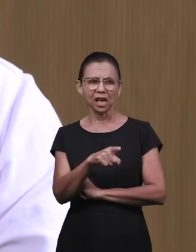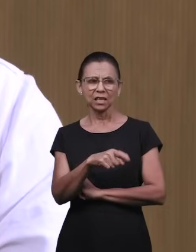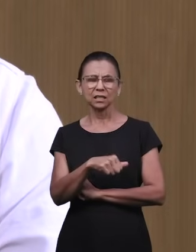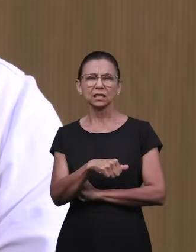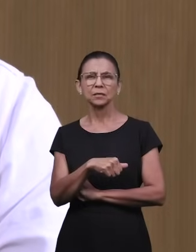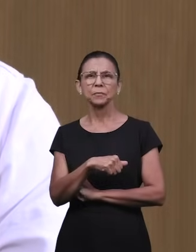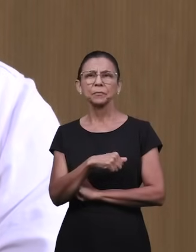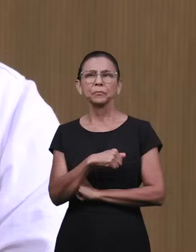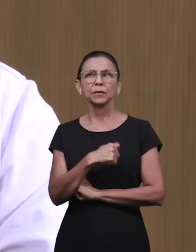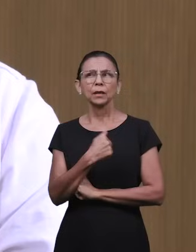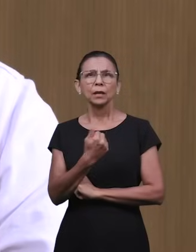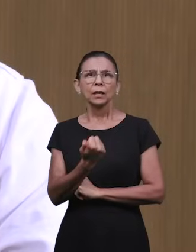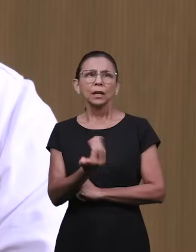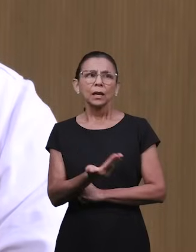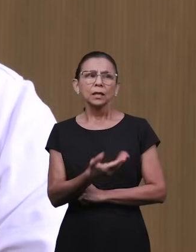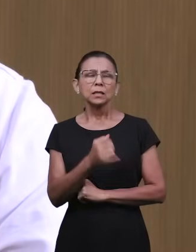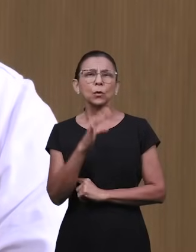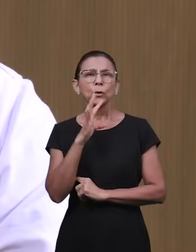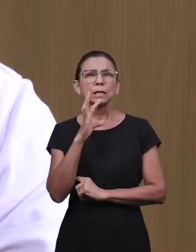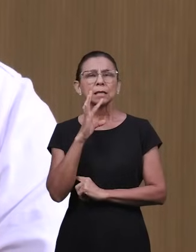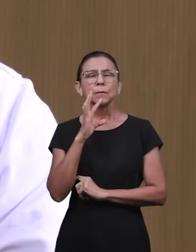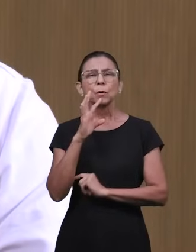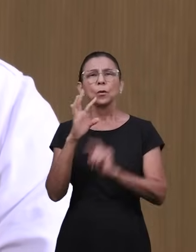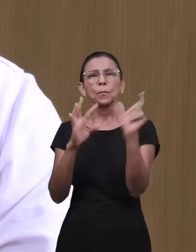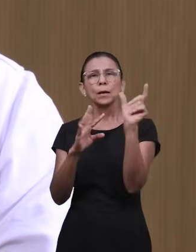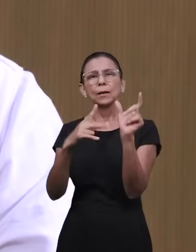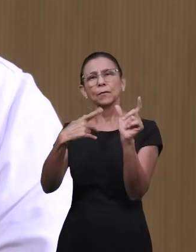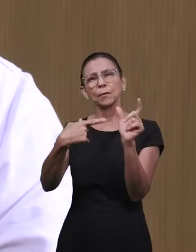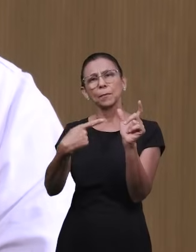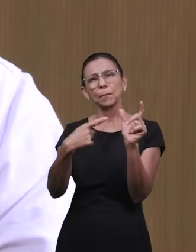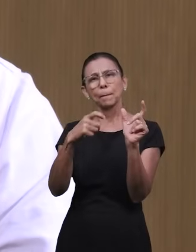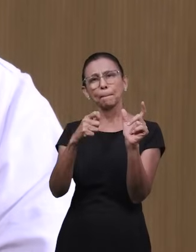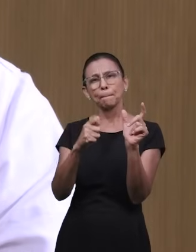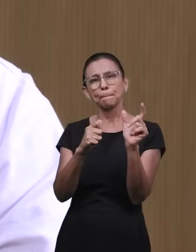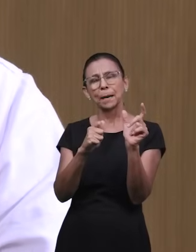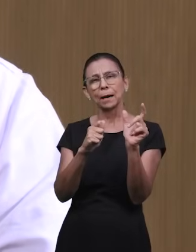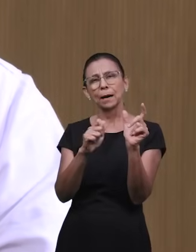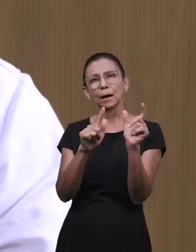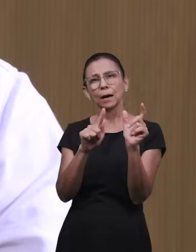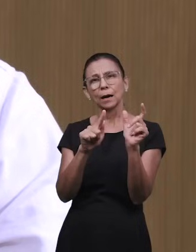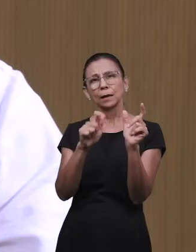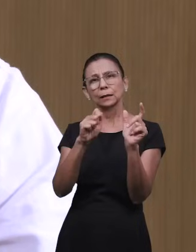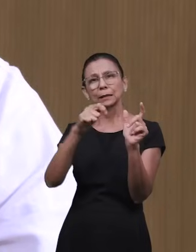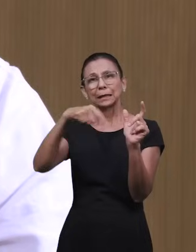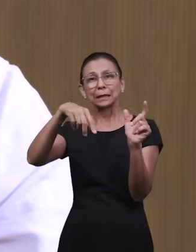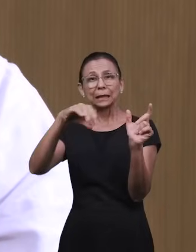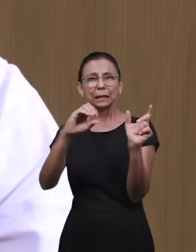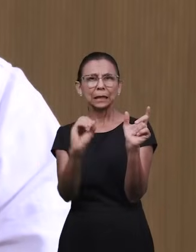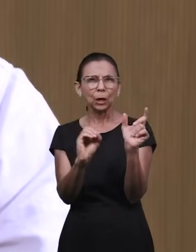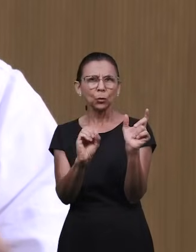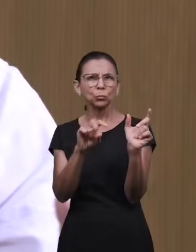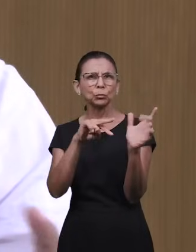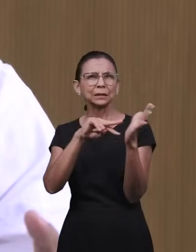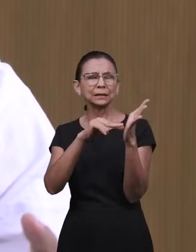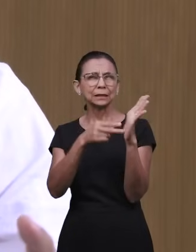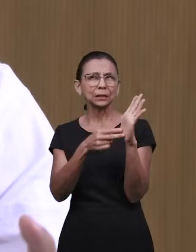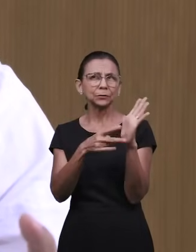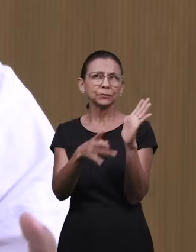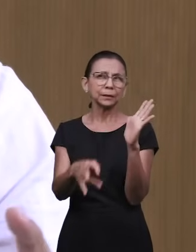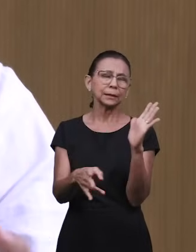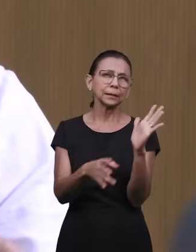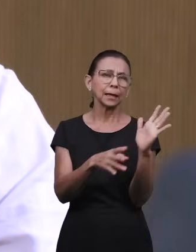porque eles definiam atributos a figuras mitológicas. Então era